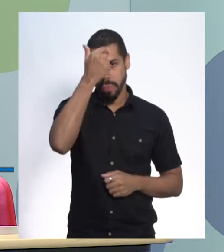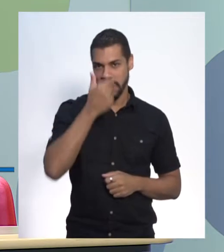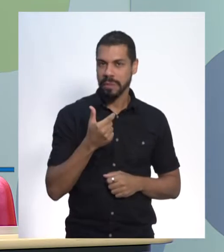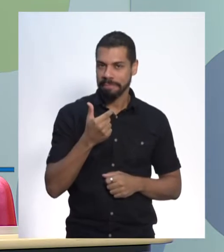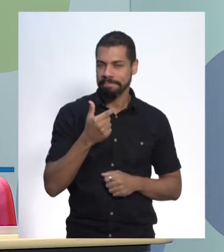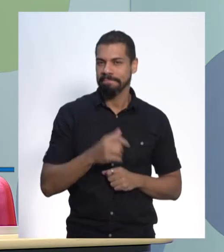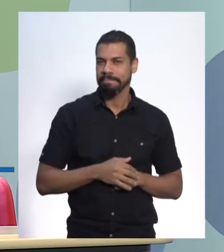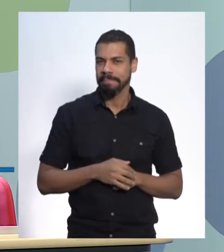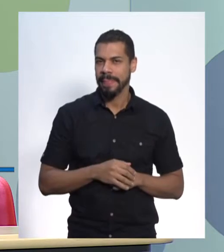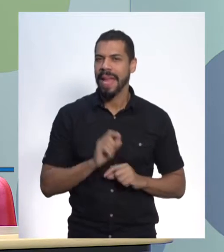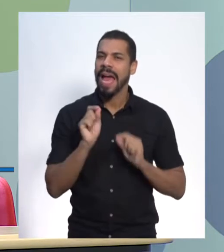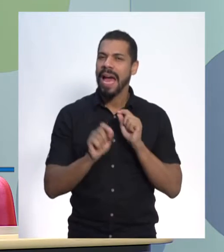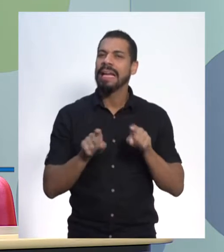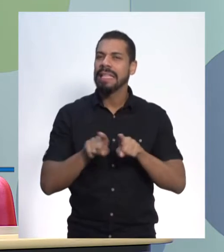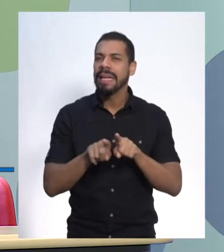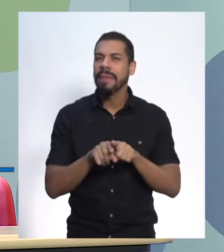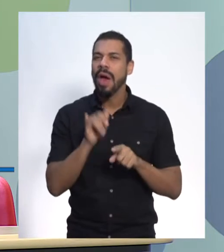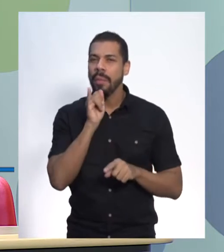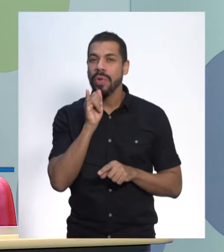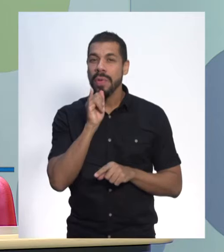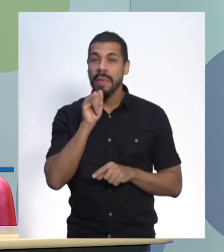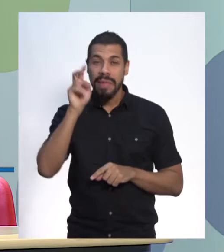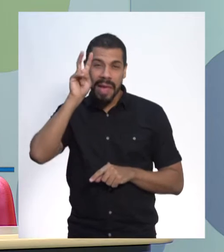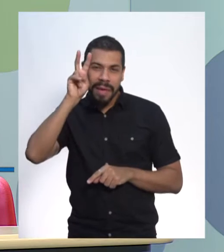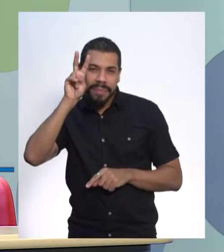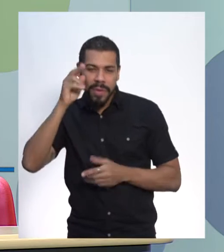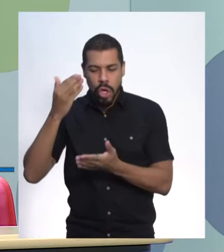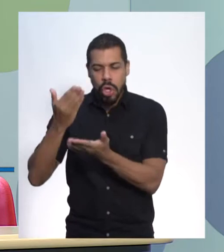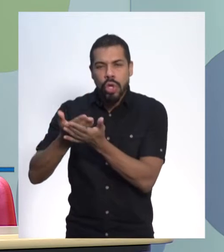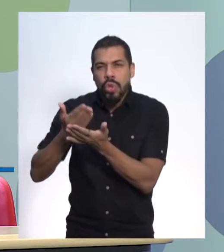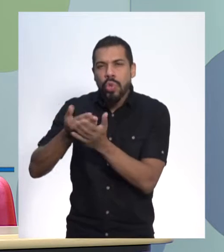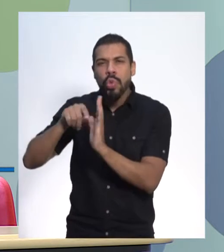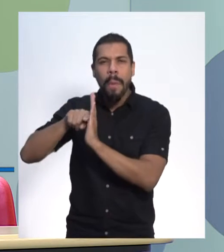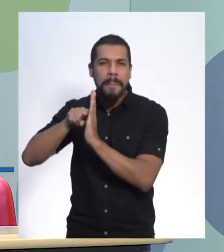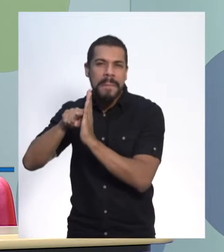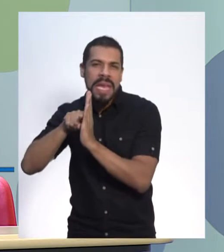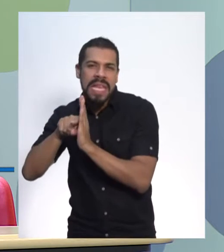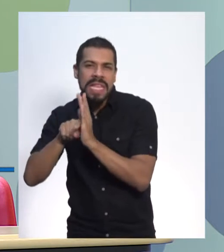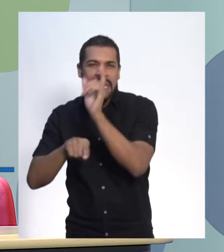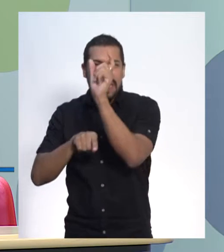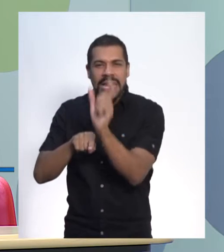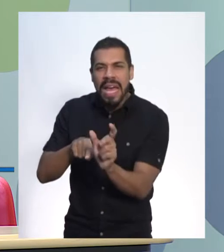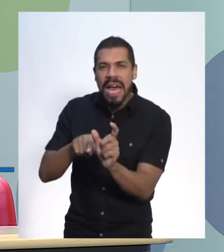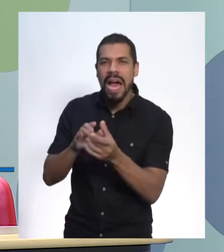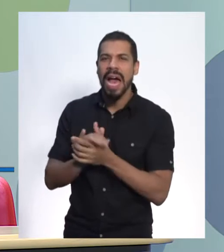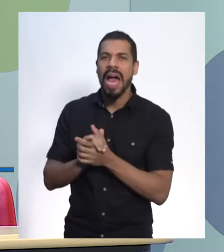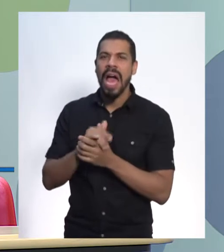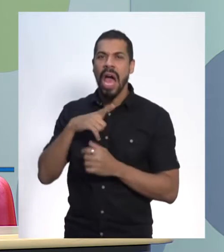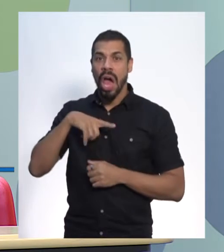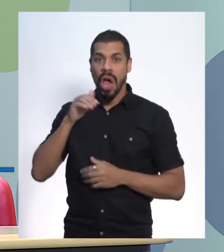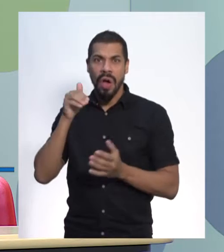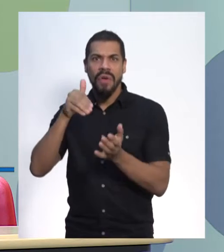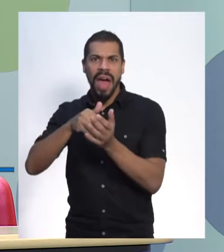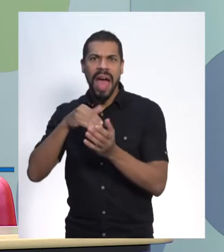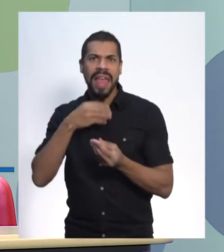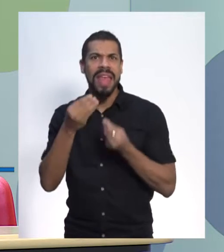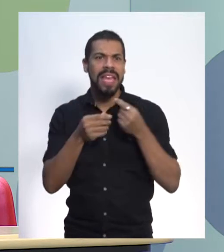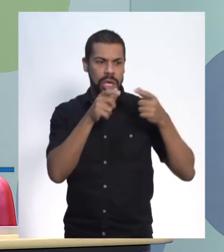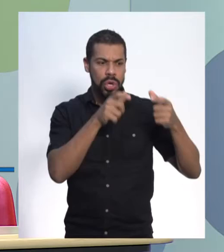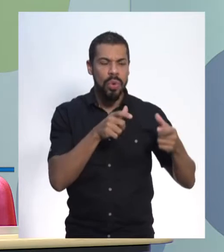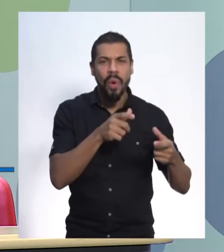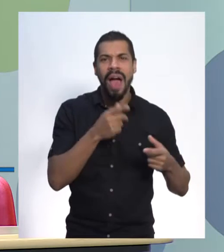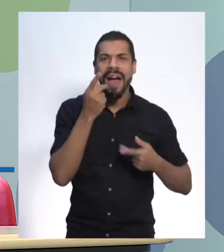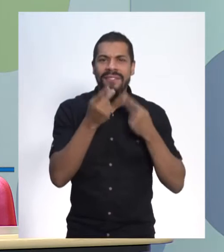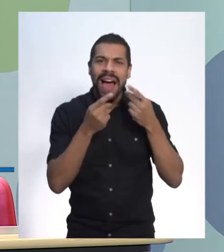devo elencar esse bom personagem. Tem gente que faz estudo de personagem, né? Pesquisa, vai pesquisar até que modo esse personagem vai falar,